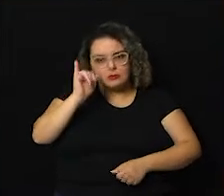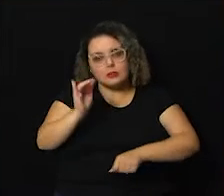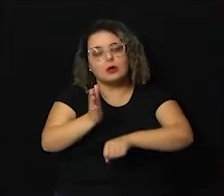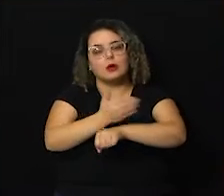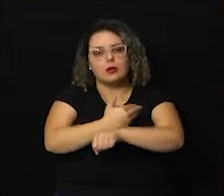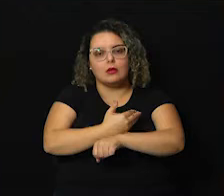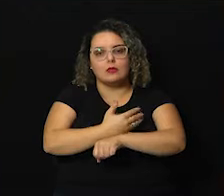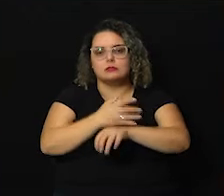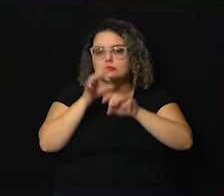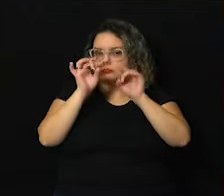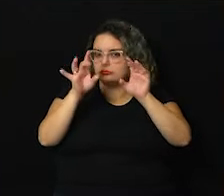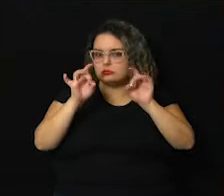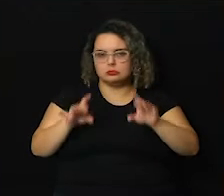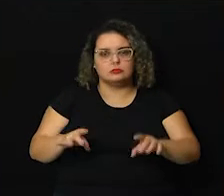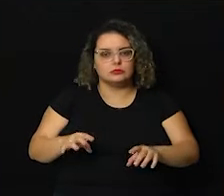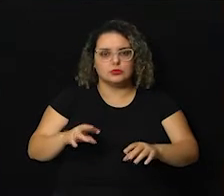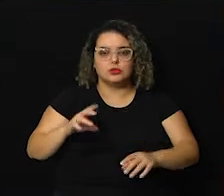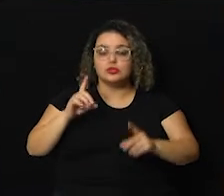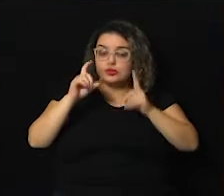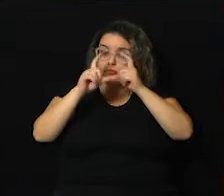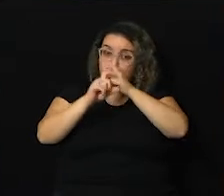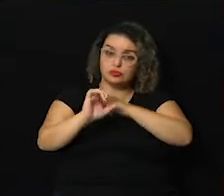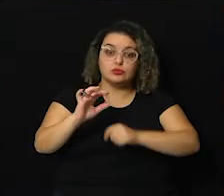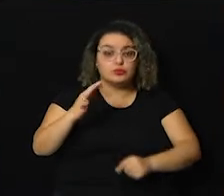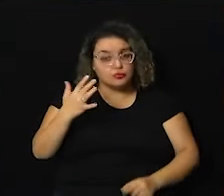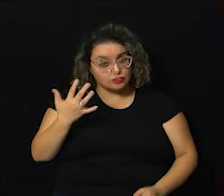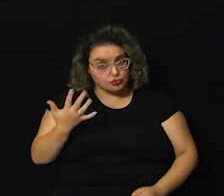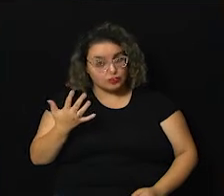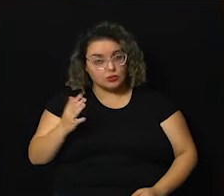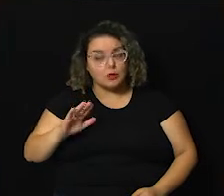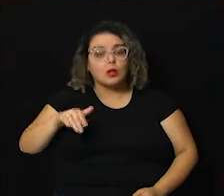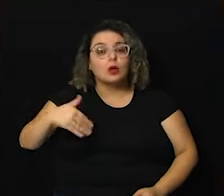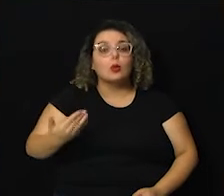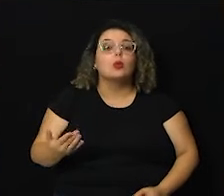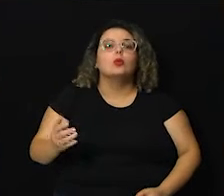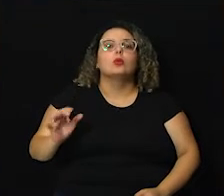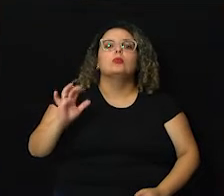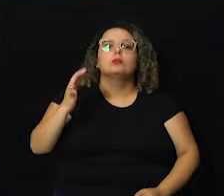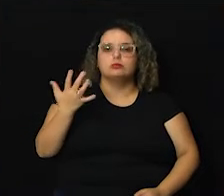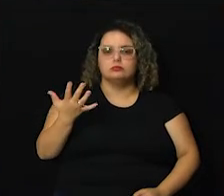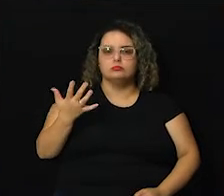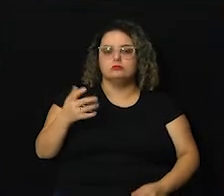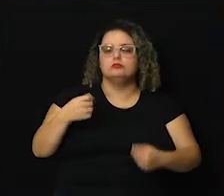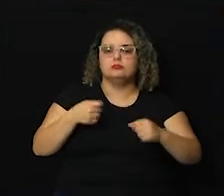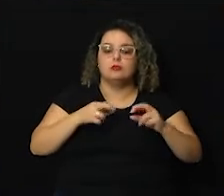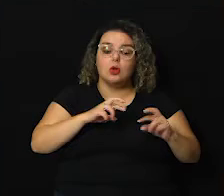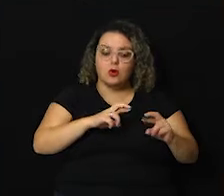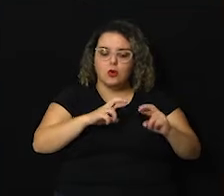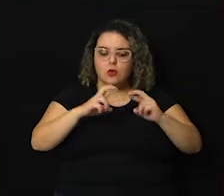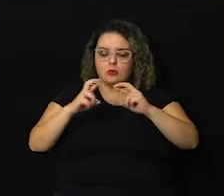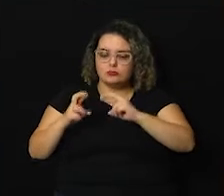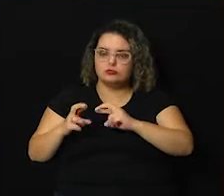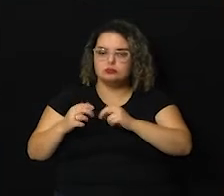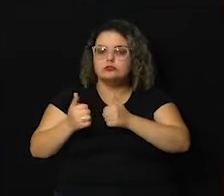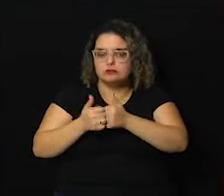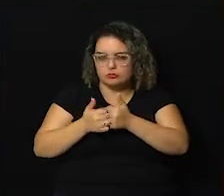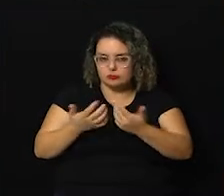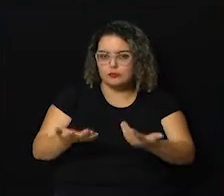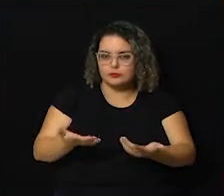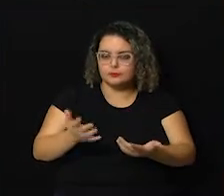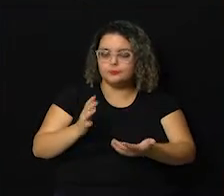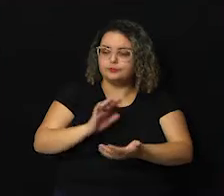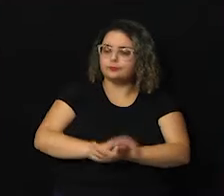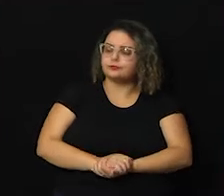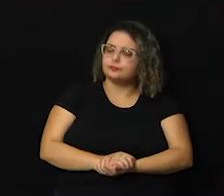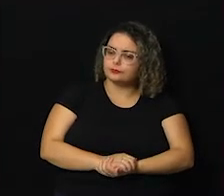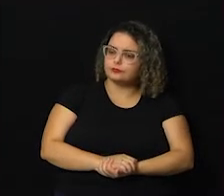uma situação muito específica, rara de acontecer, e que, quando acontece, a gente tem que realmente acompanhar esses indivíduos de